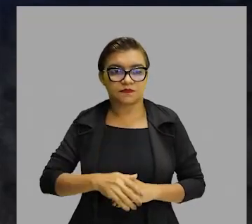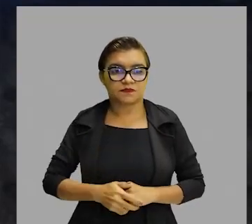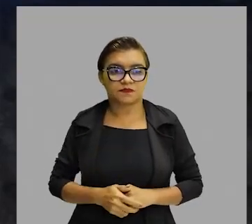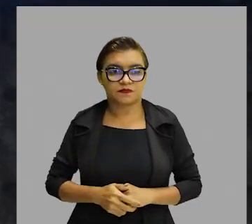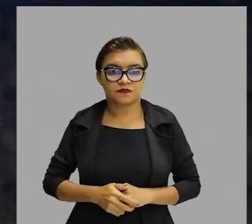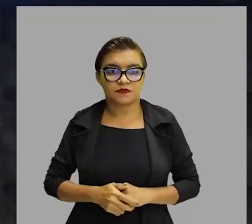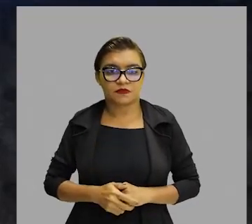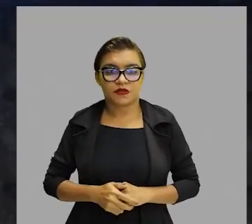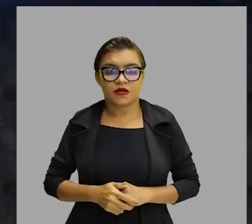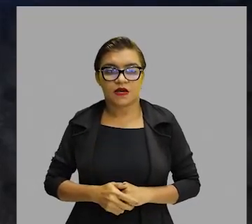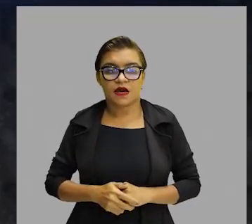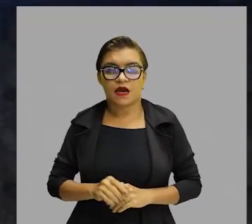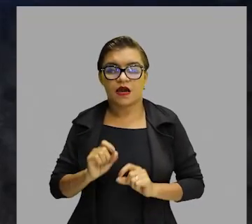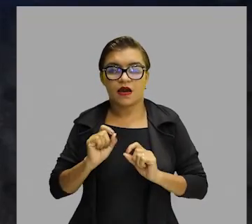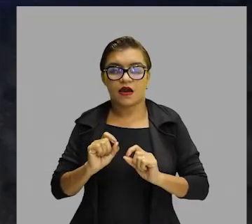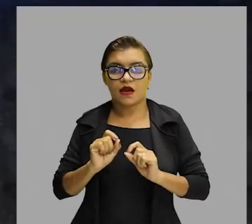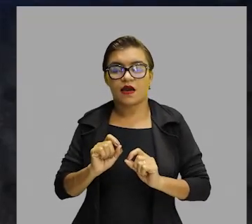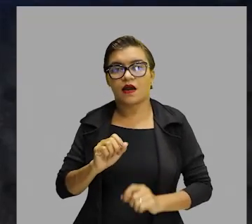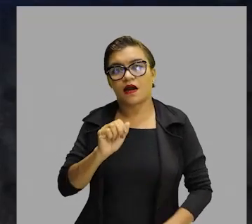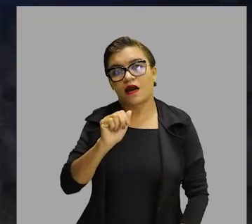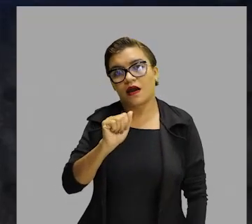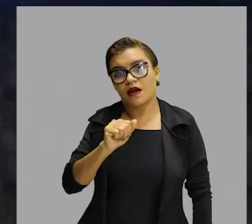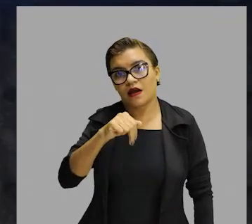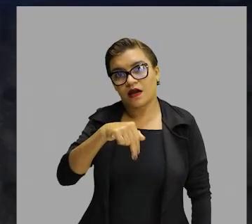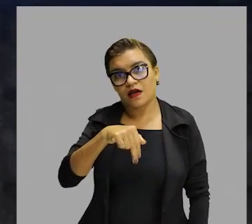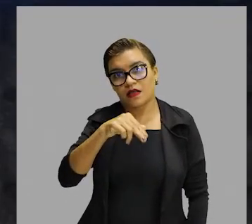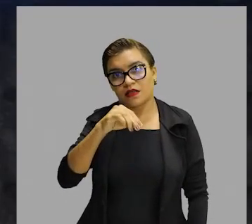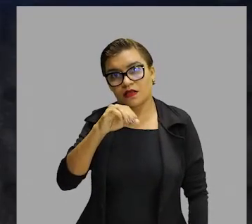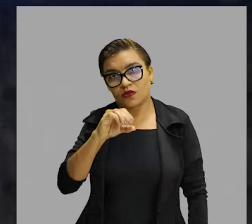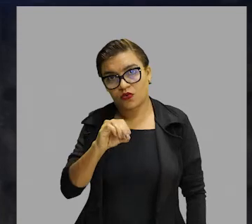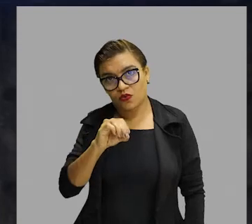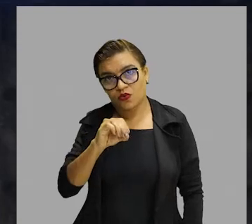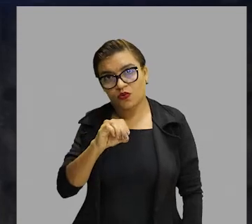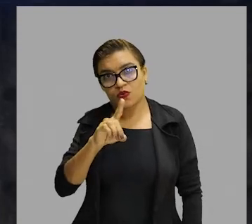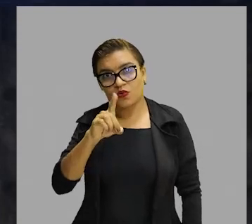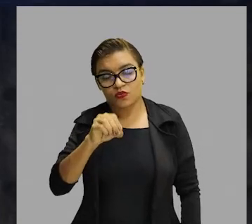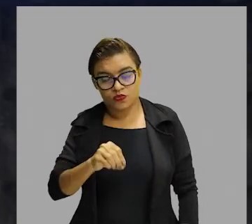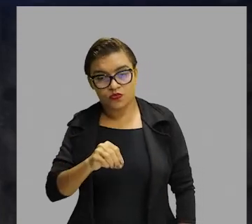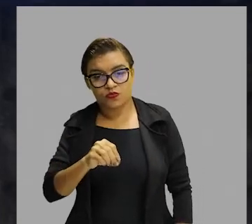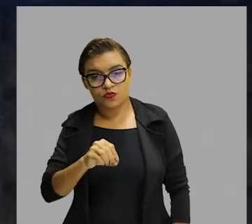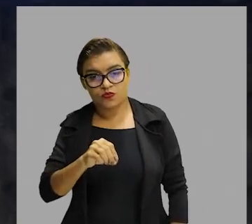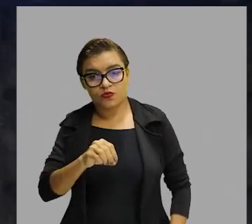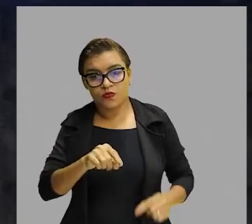certo? Então ele sai, não é do P